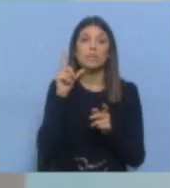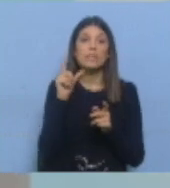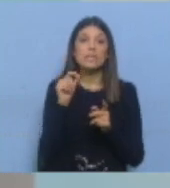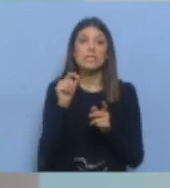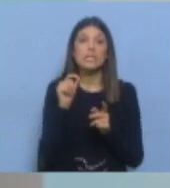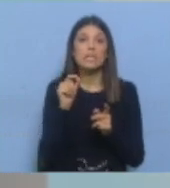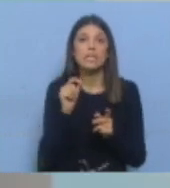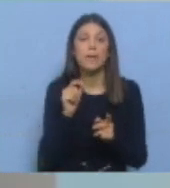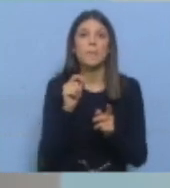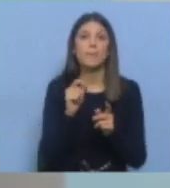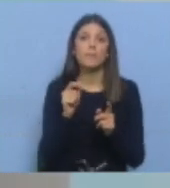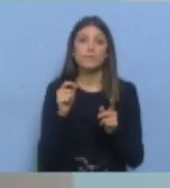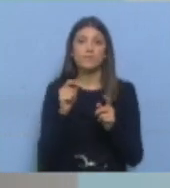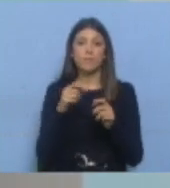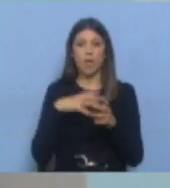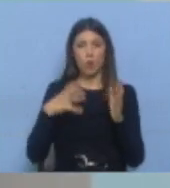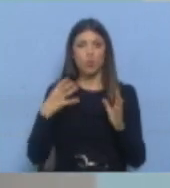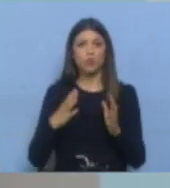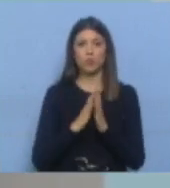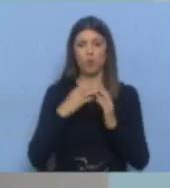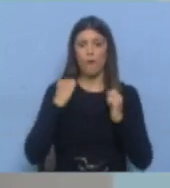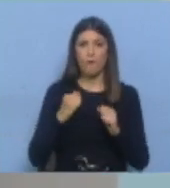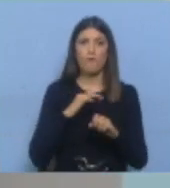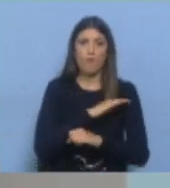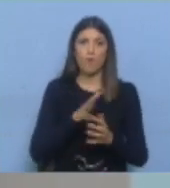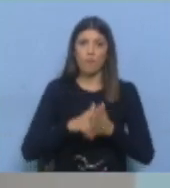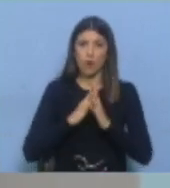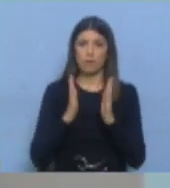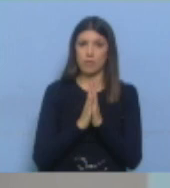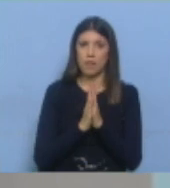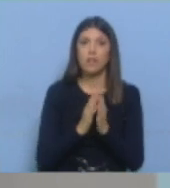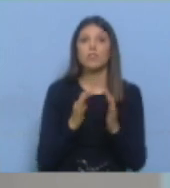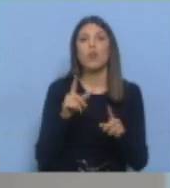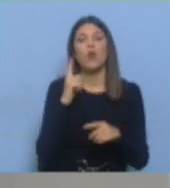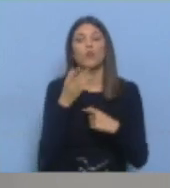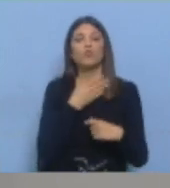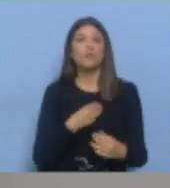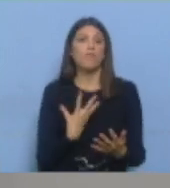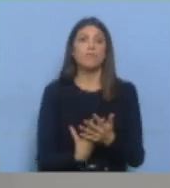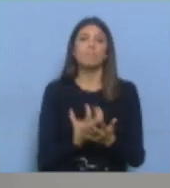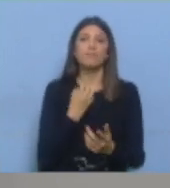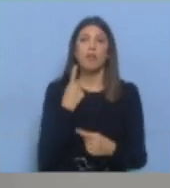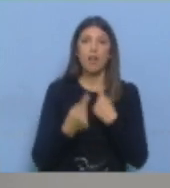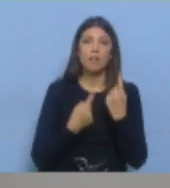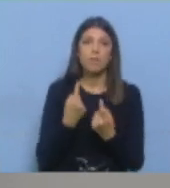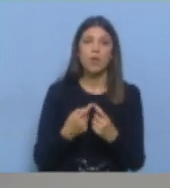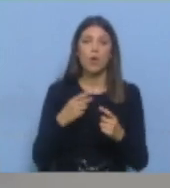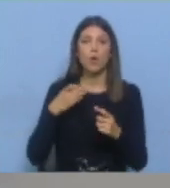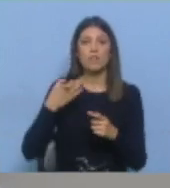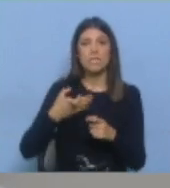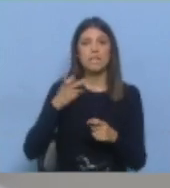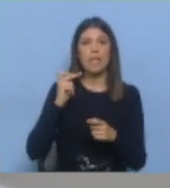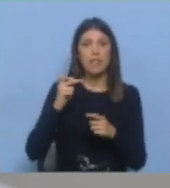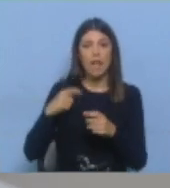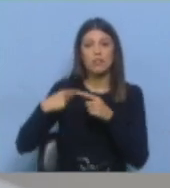Começando por ti, Aura Miguel, há algo que destacasse em particular deste período de 7 anos de